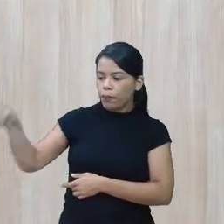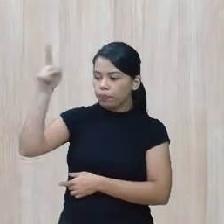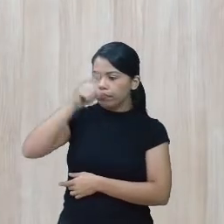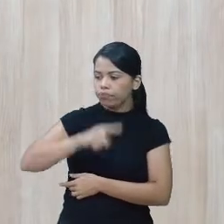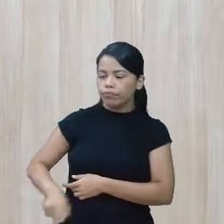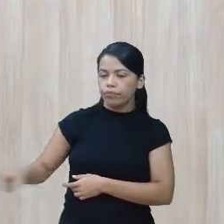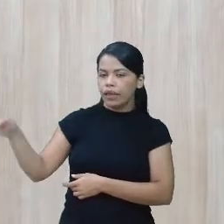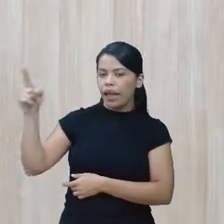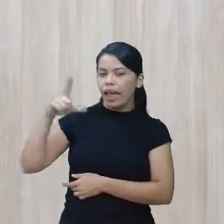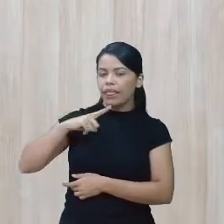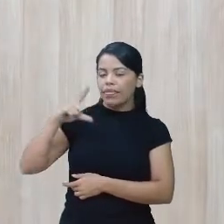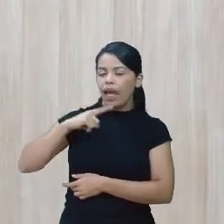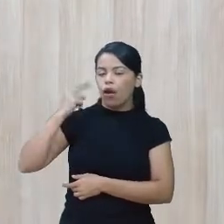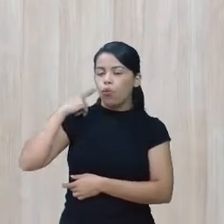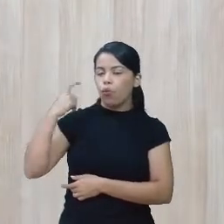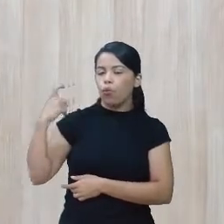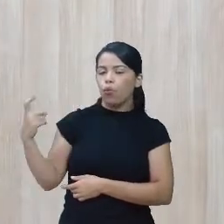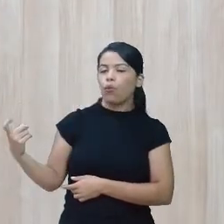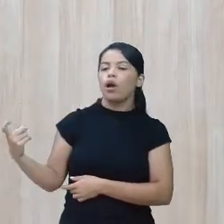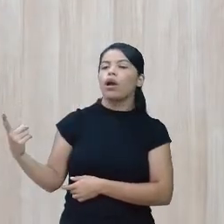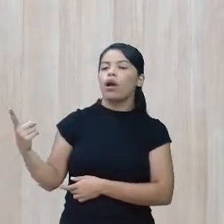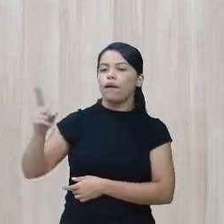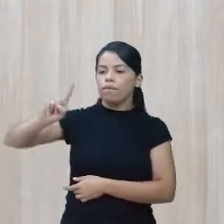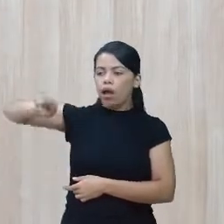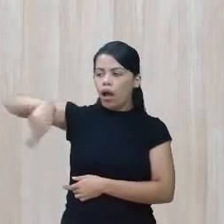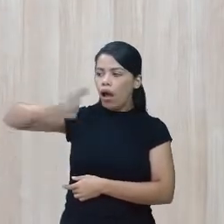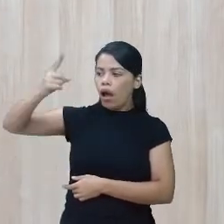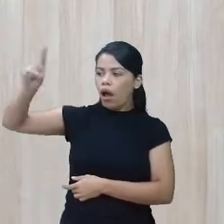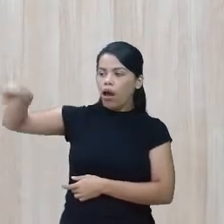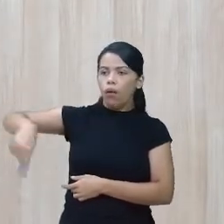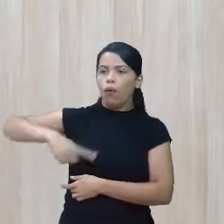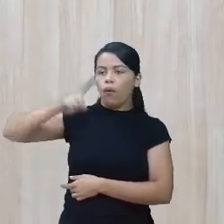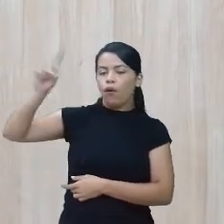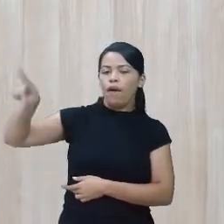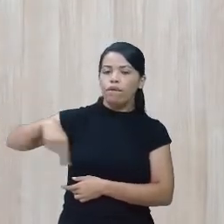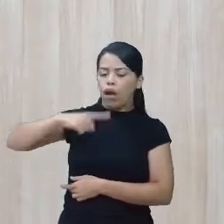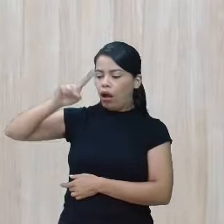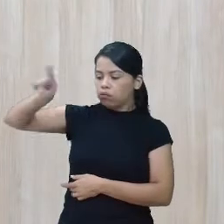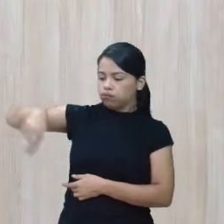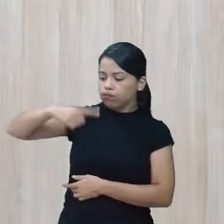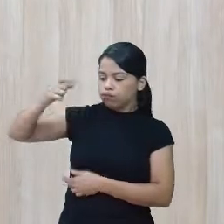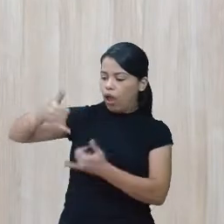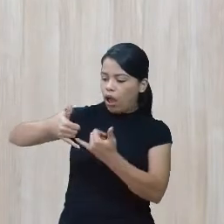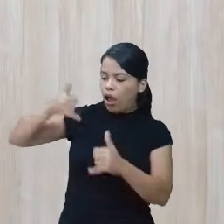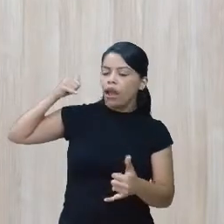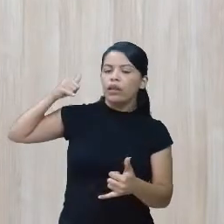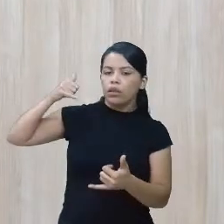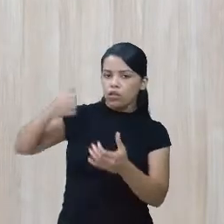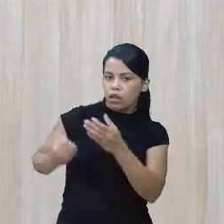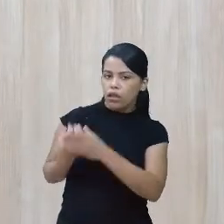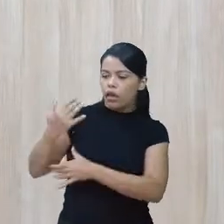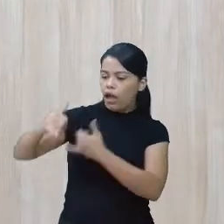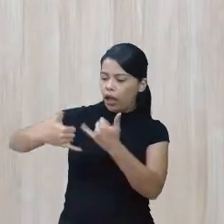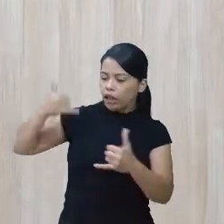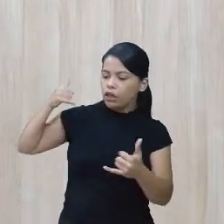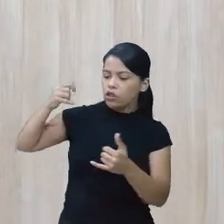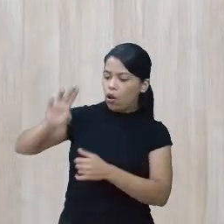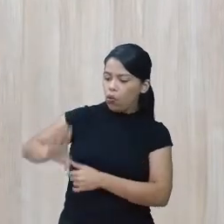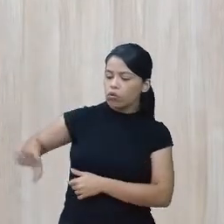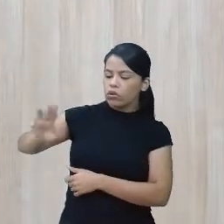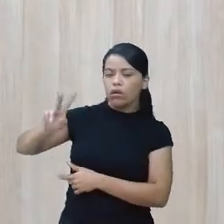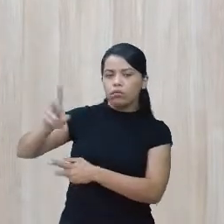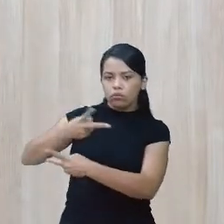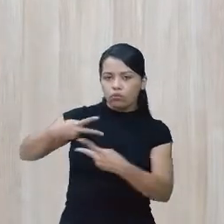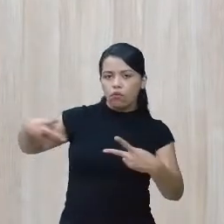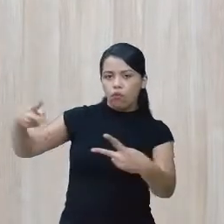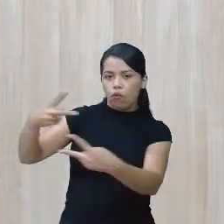um ruídozinho, né, que ele vai gerar energia a partir do vento. E o vento tem um som, né, assim